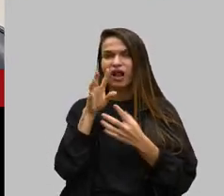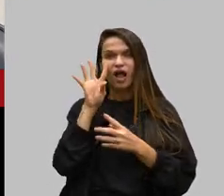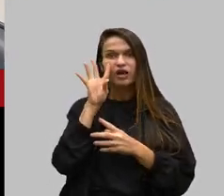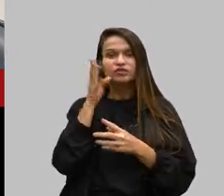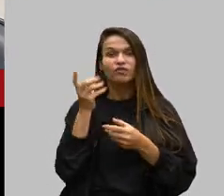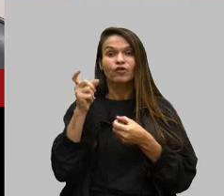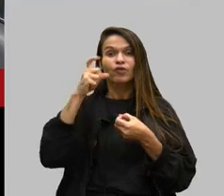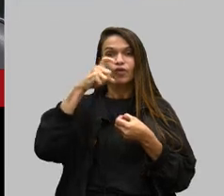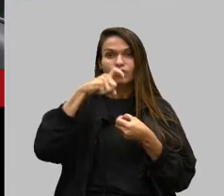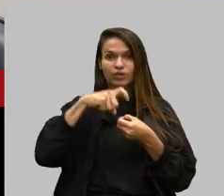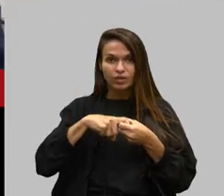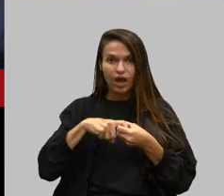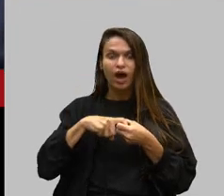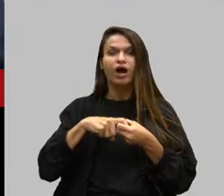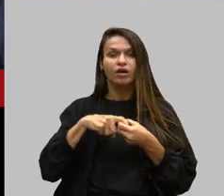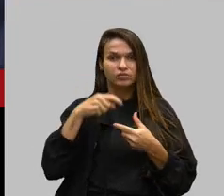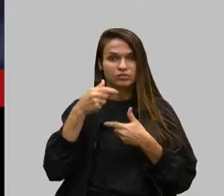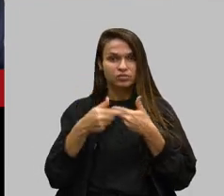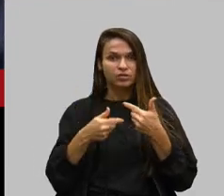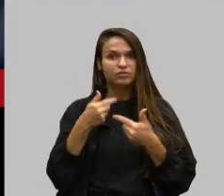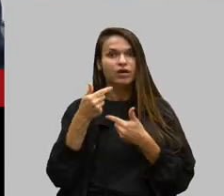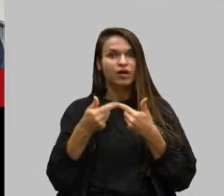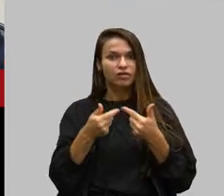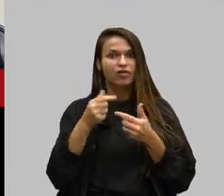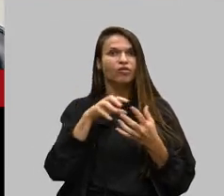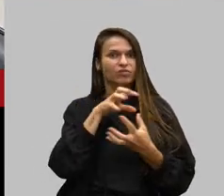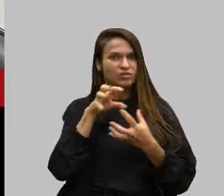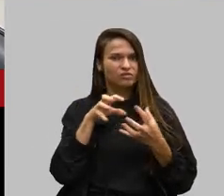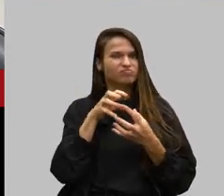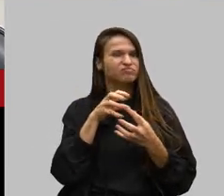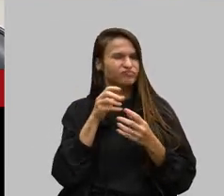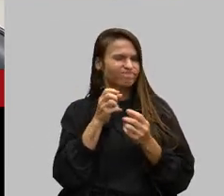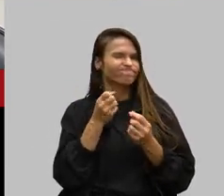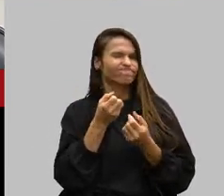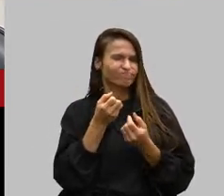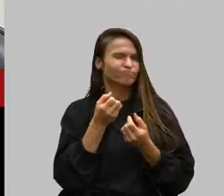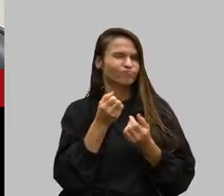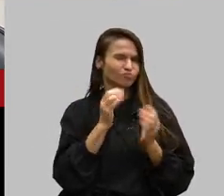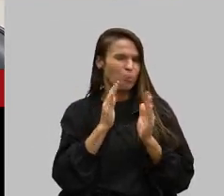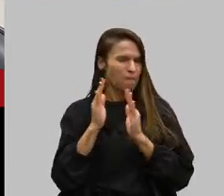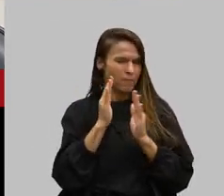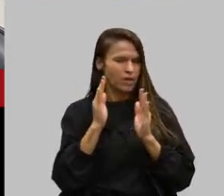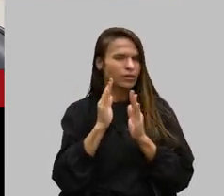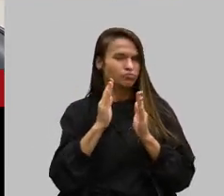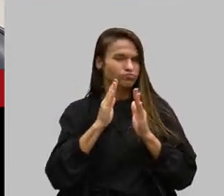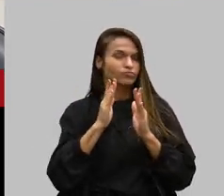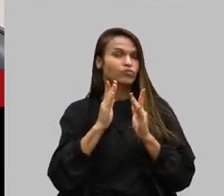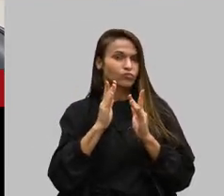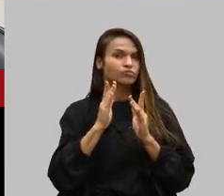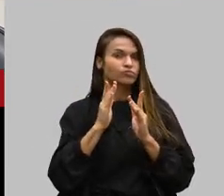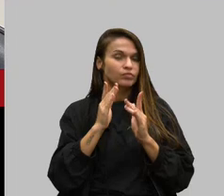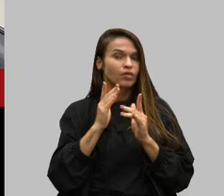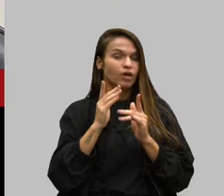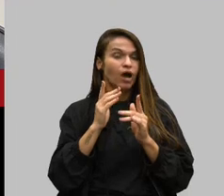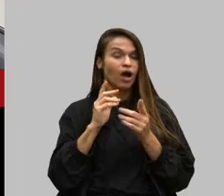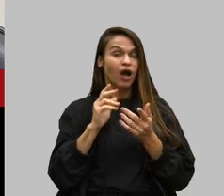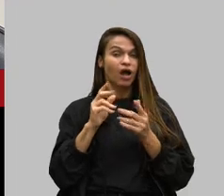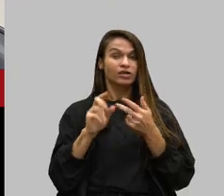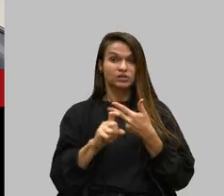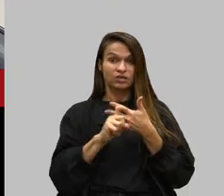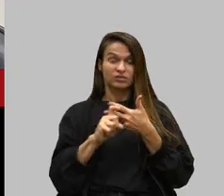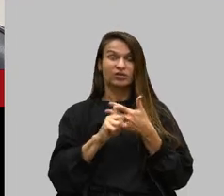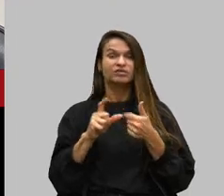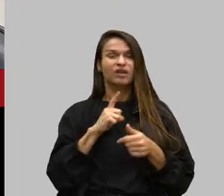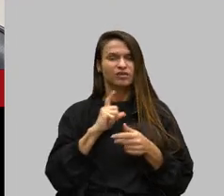voltar as suas atividades mas ficaram em greve também por muitos e muito tempo então essa é uma dificuldade que os executivos têm tido com as Universidades